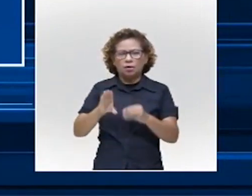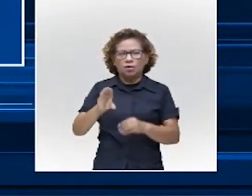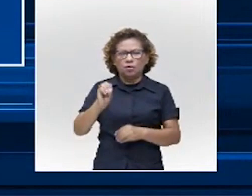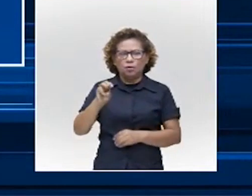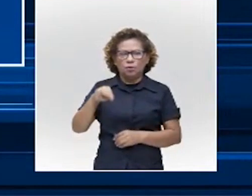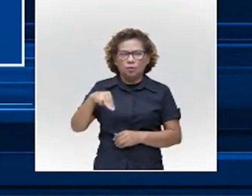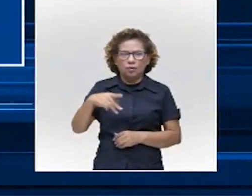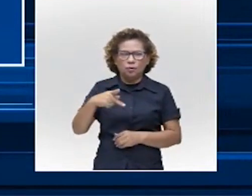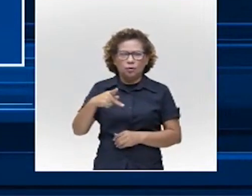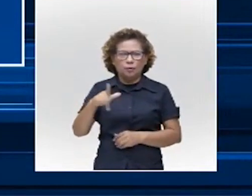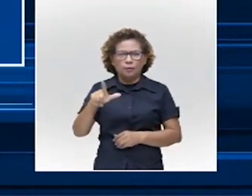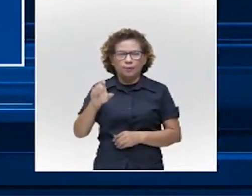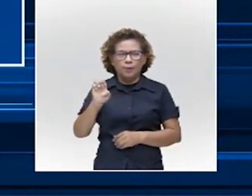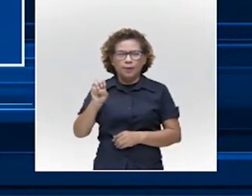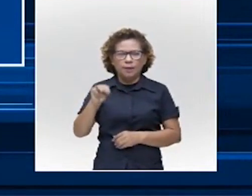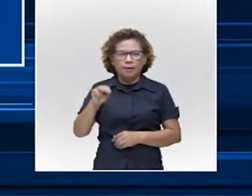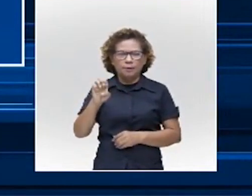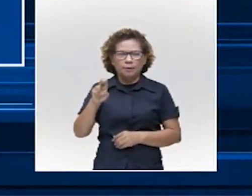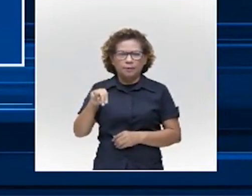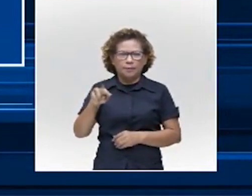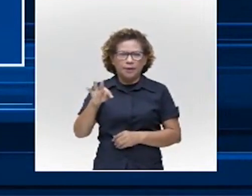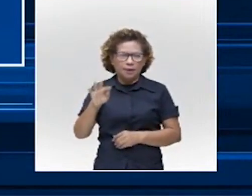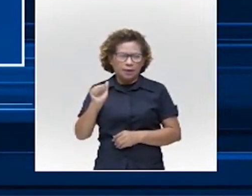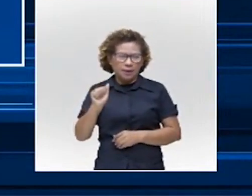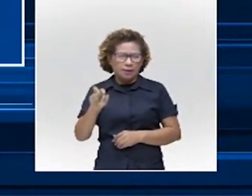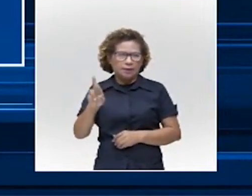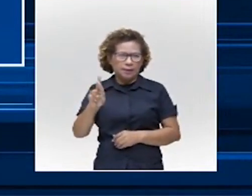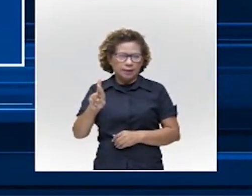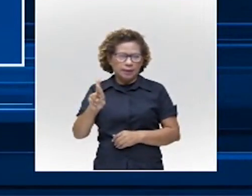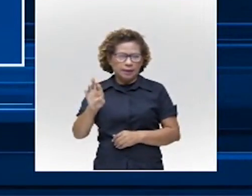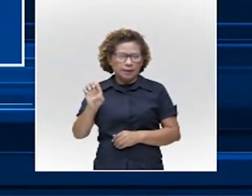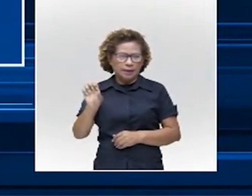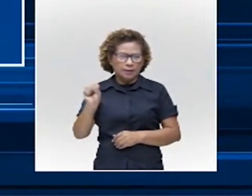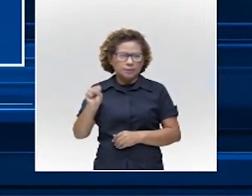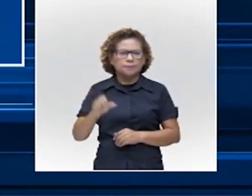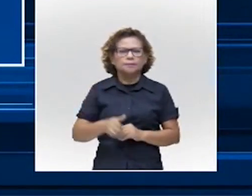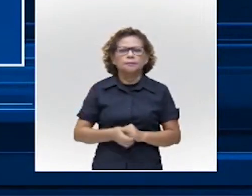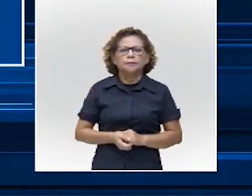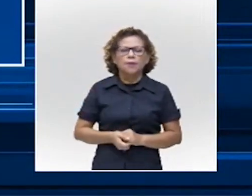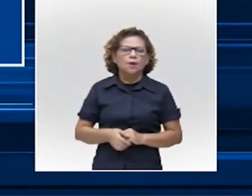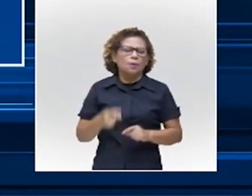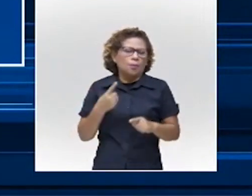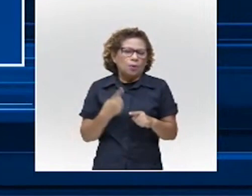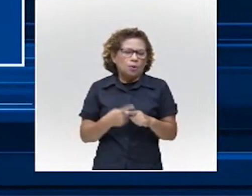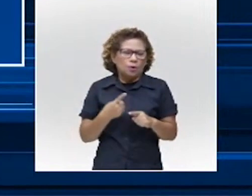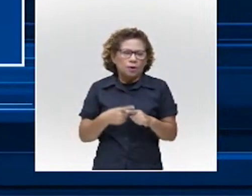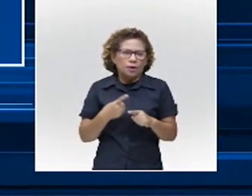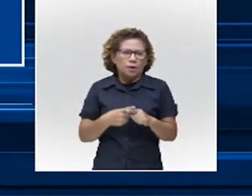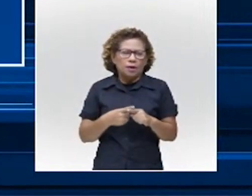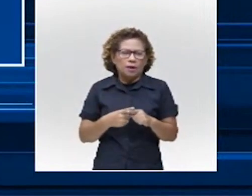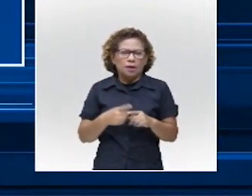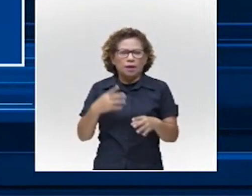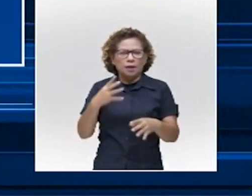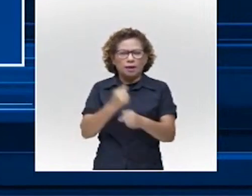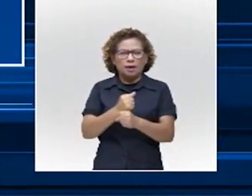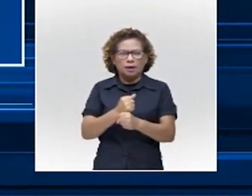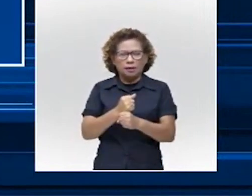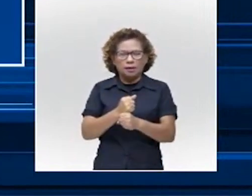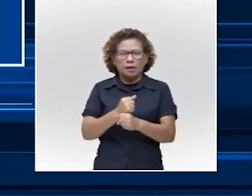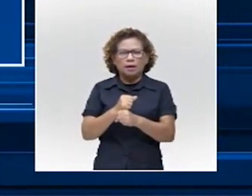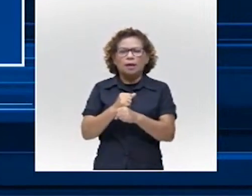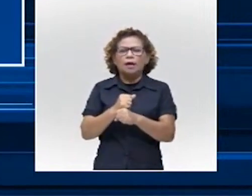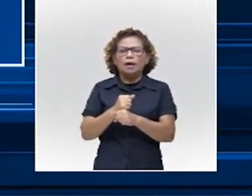quaisquer recebem esse nome de ângulos complementares justamente quando a sua soma é igual